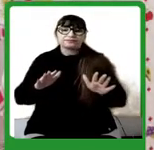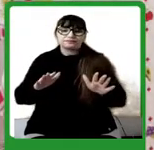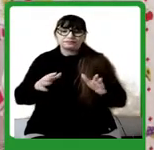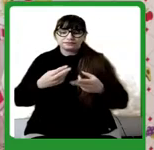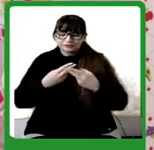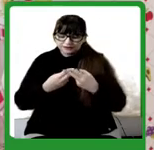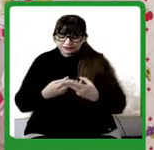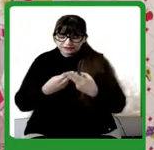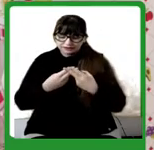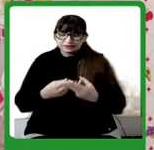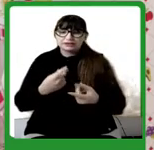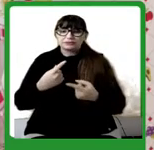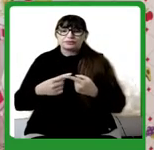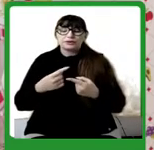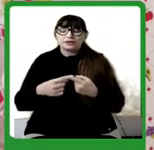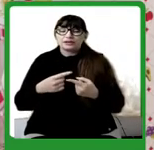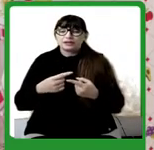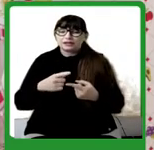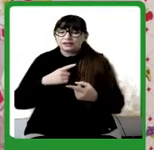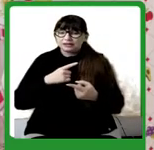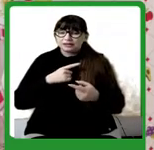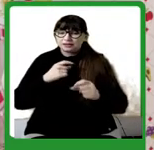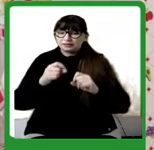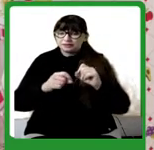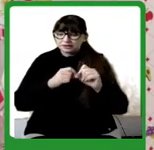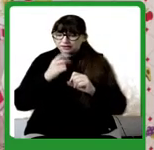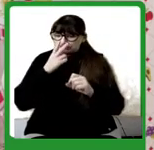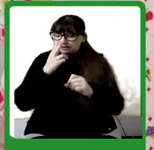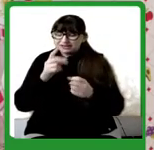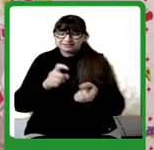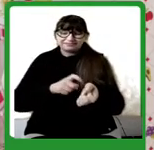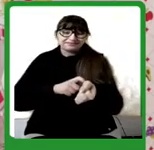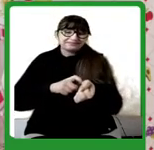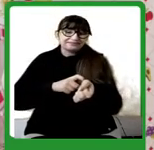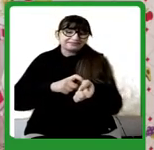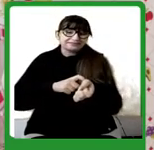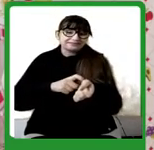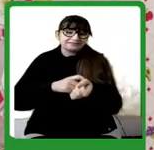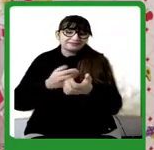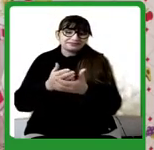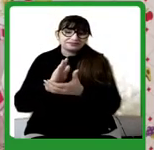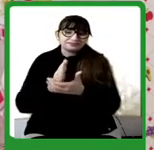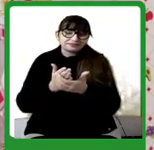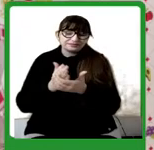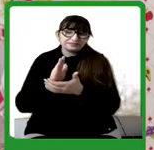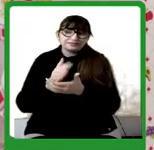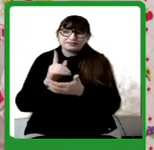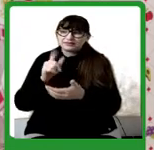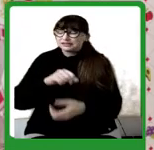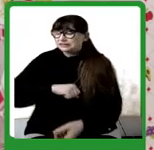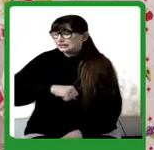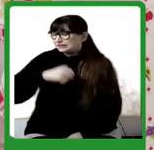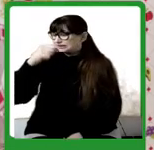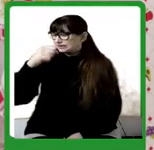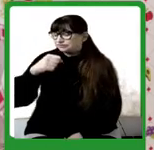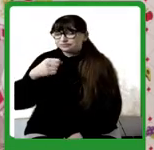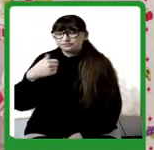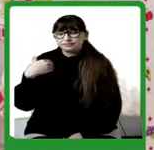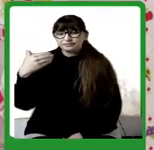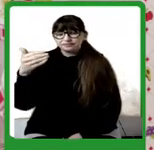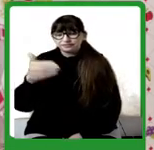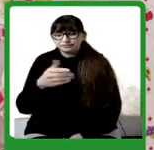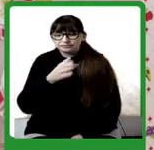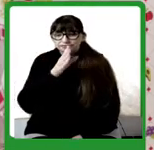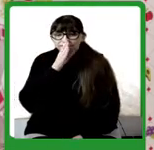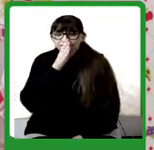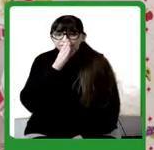às vezes me dá ele me estressa, ele me incomoda, sabe? Ele é irritante comigo. Eu tô lá quieta, ele vem.